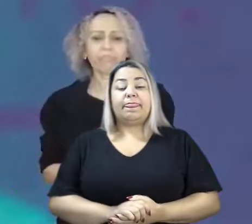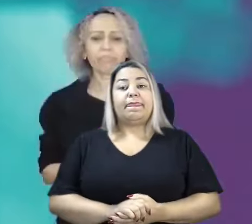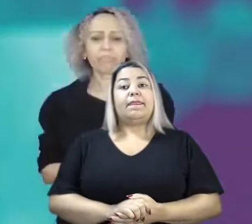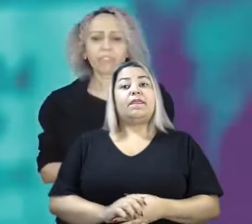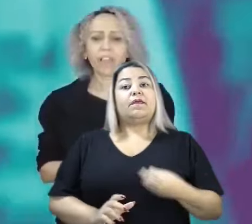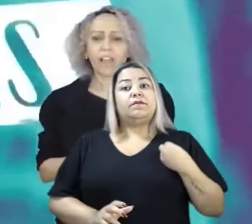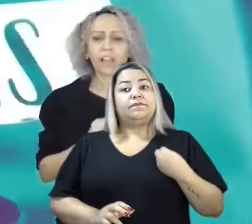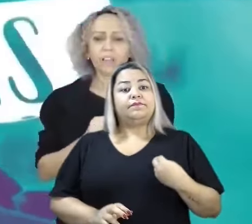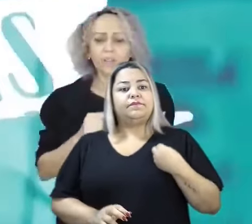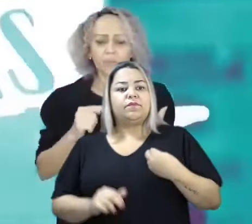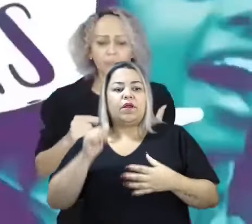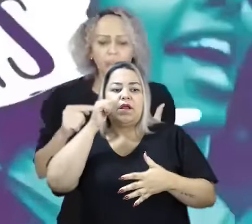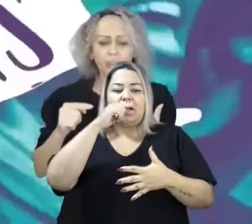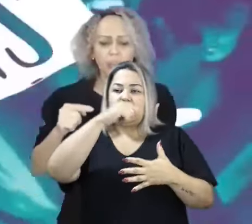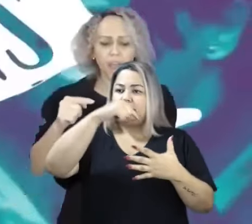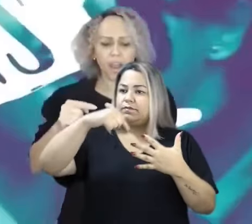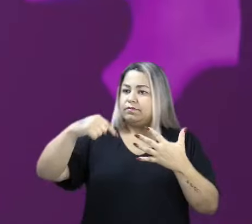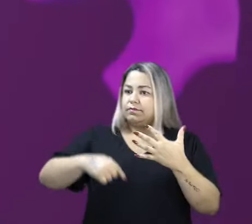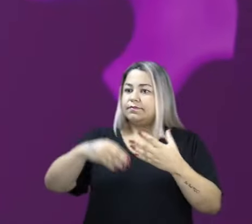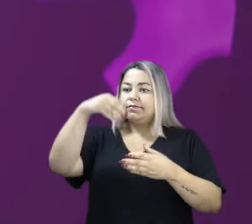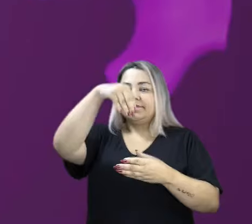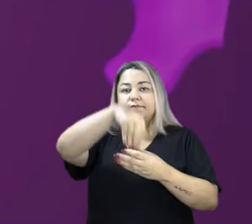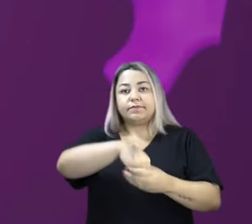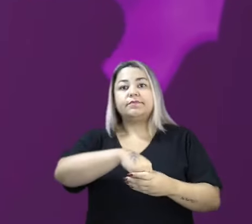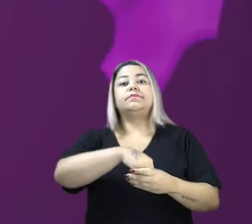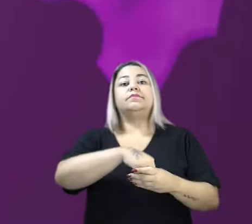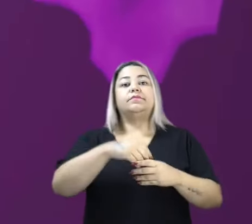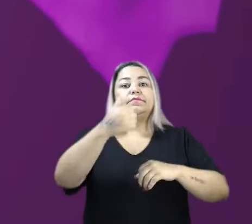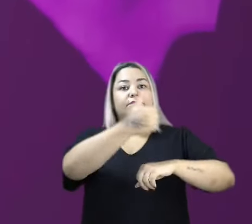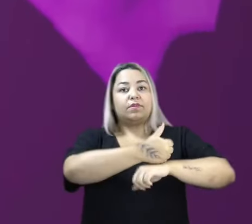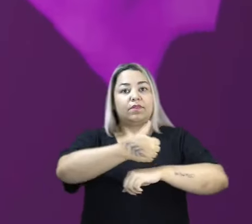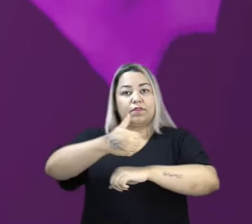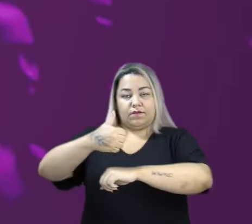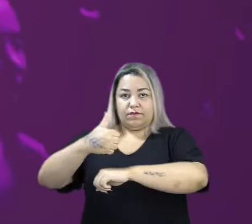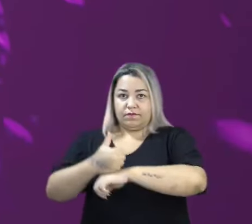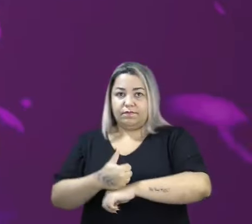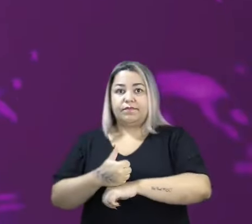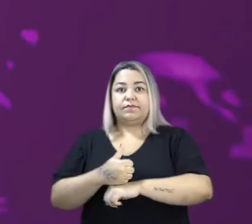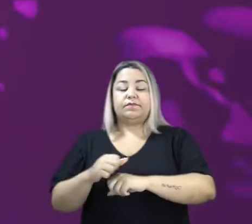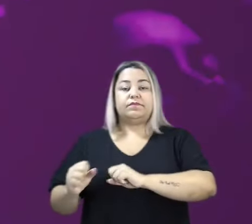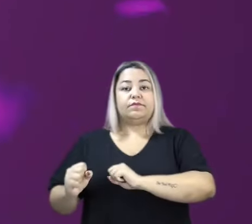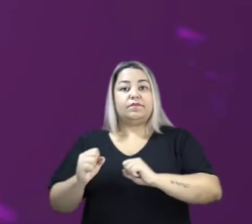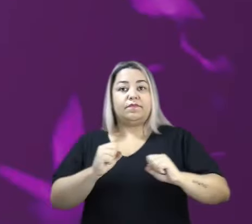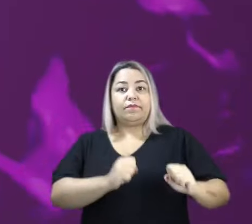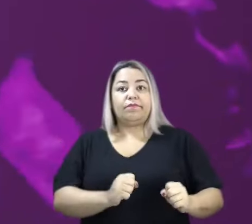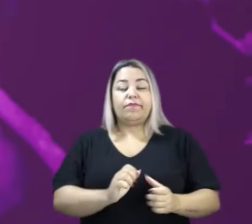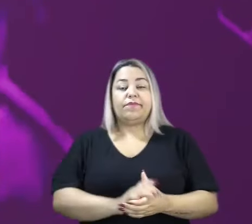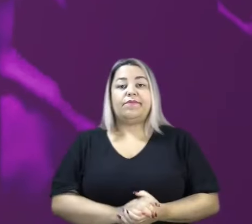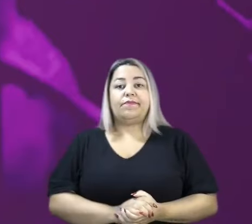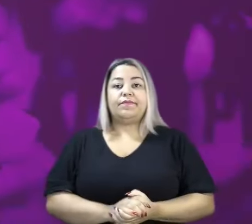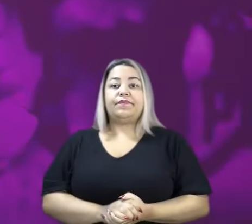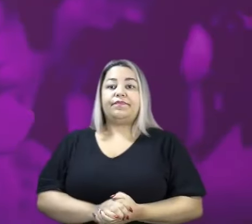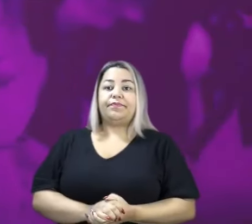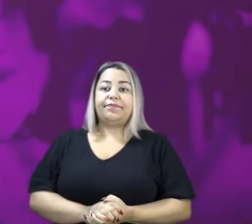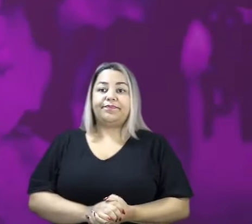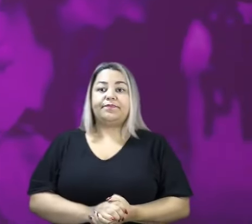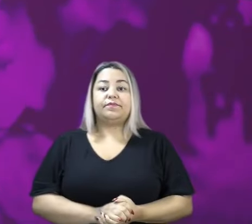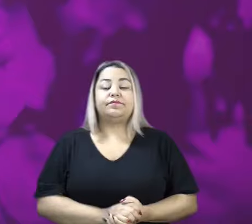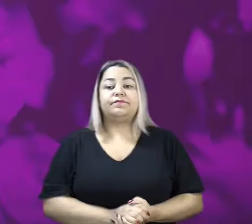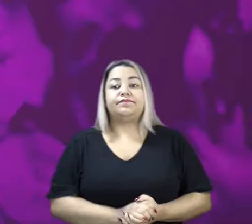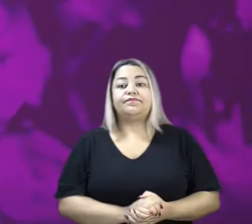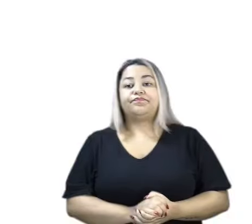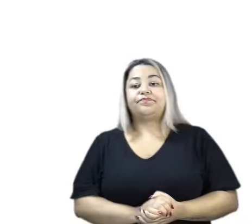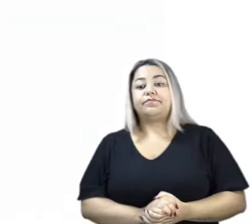Eu sou uma delas, são elas por elas, ocupando os espaços de